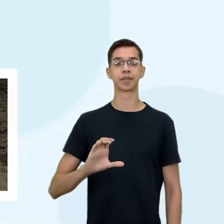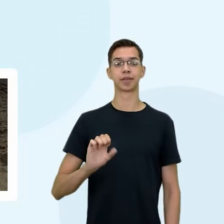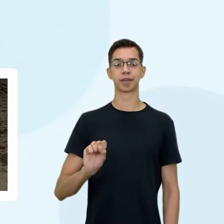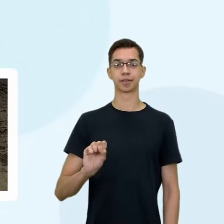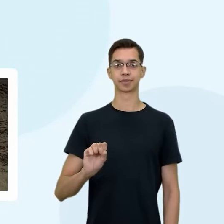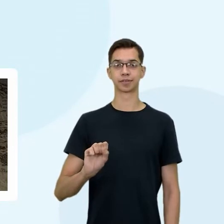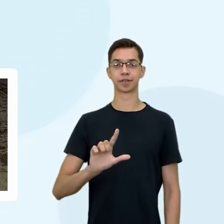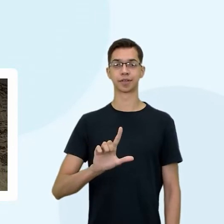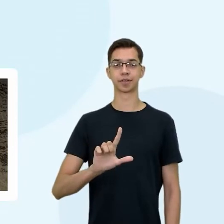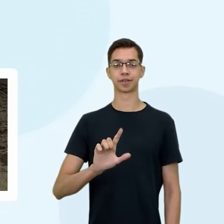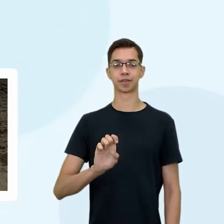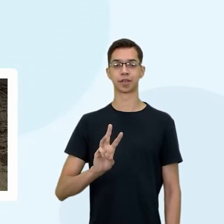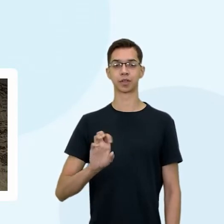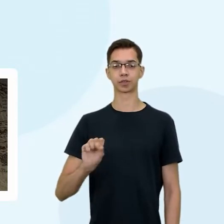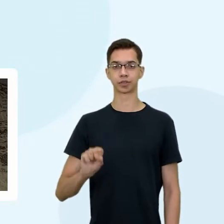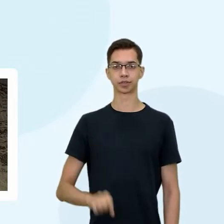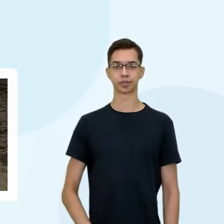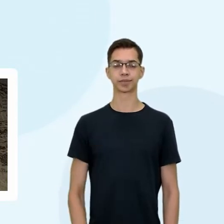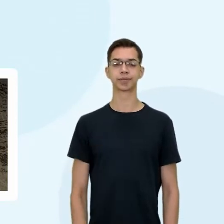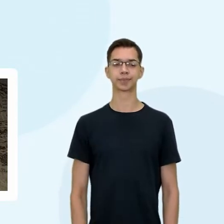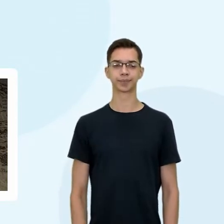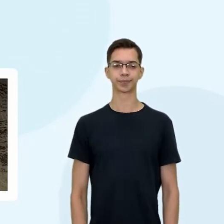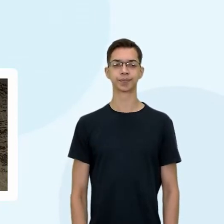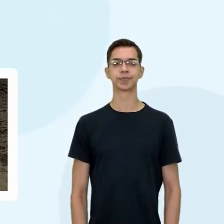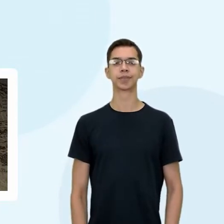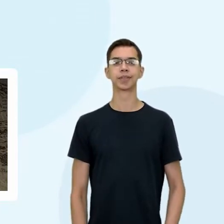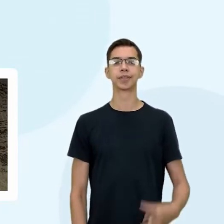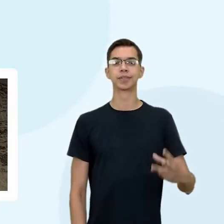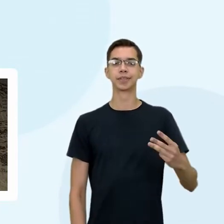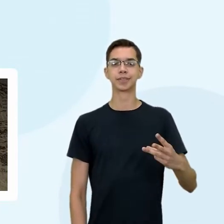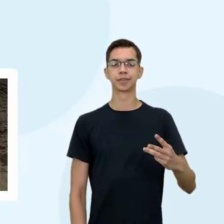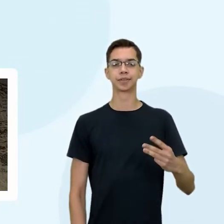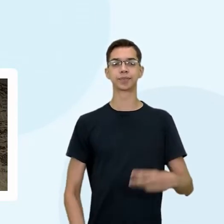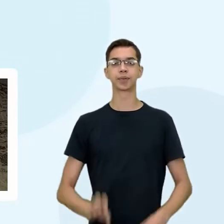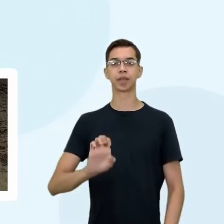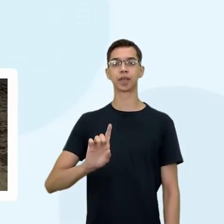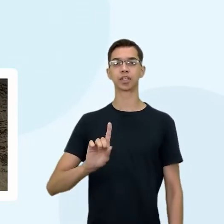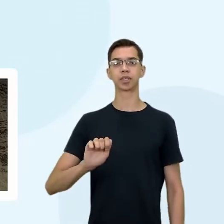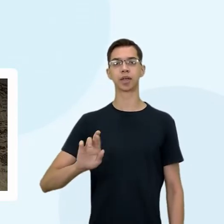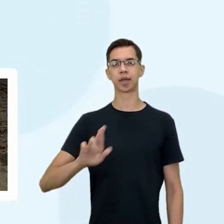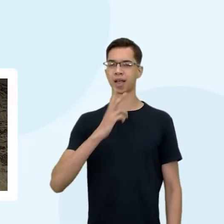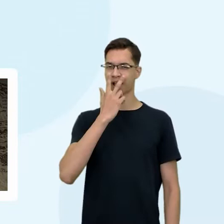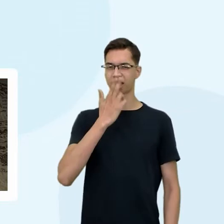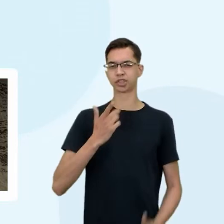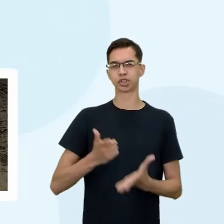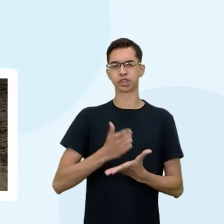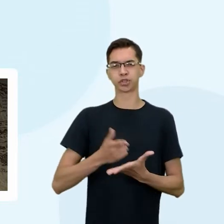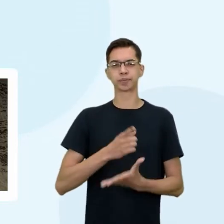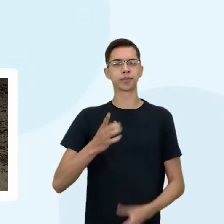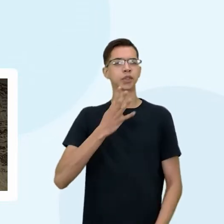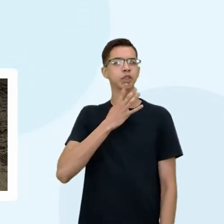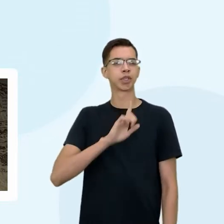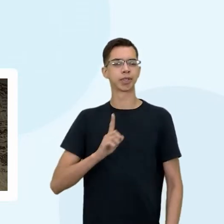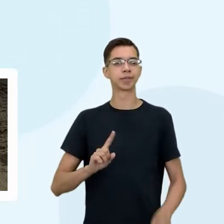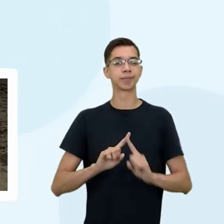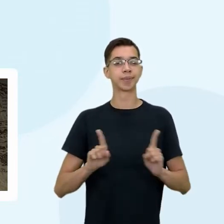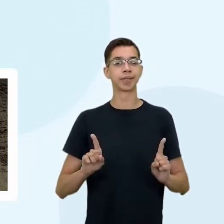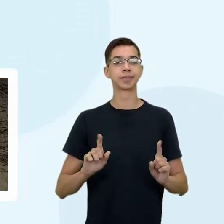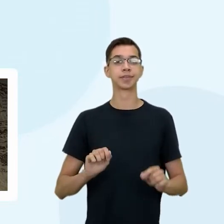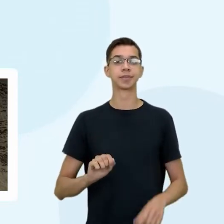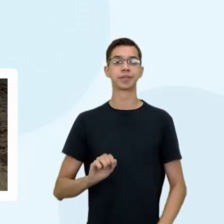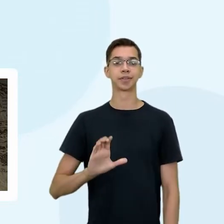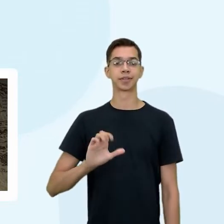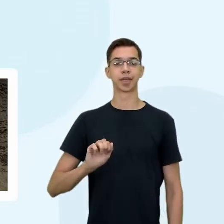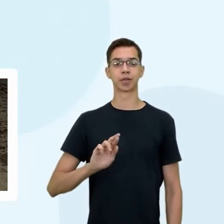com certeza. Edgar Allan Poe já é literatura fantástica, talvez alguém não conheça, e o Lewis Carroll também é bem conhecido. Então a gente colocou